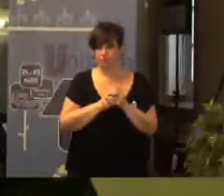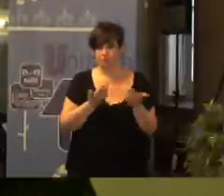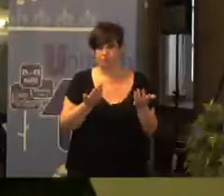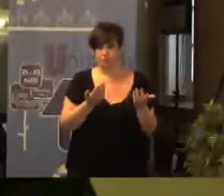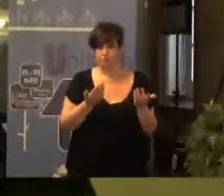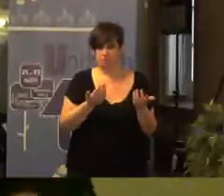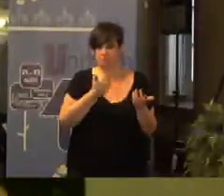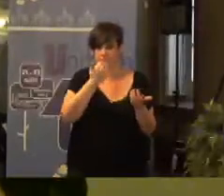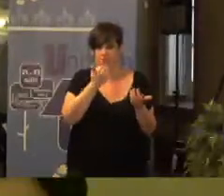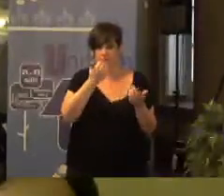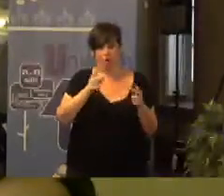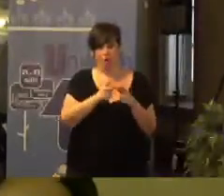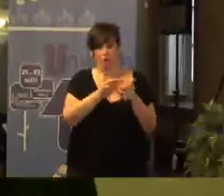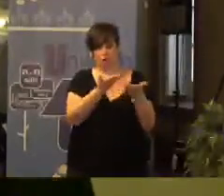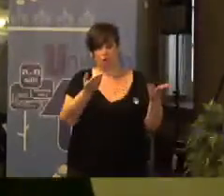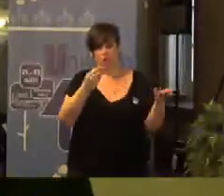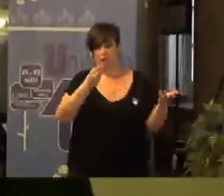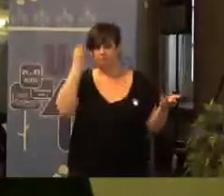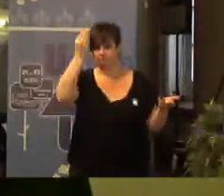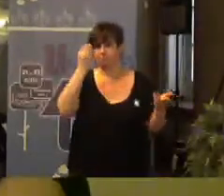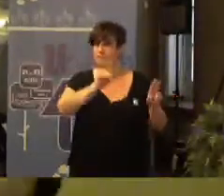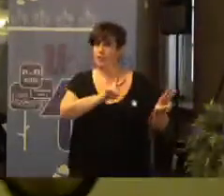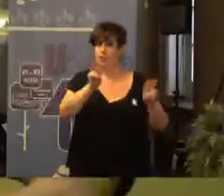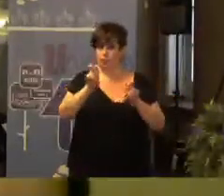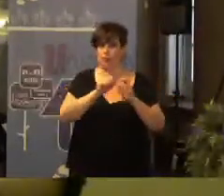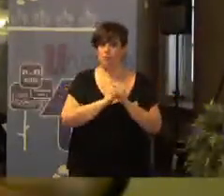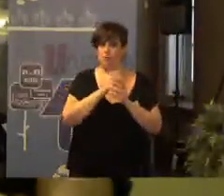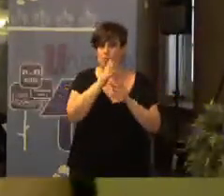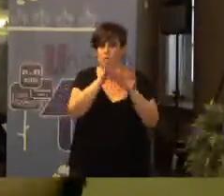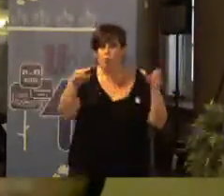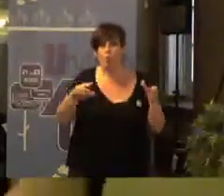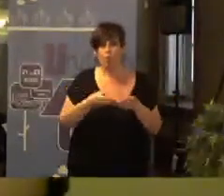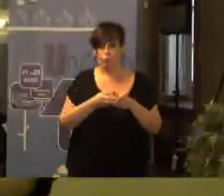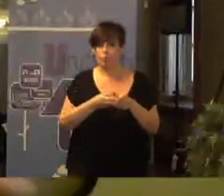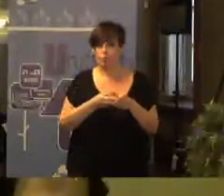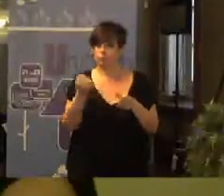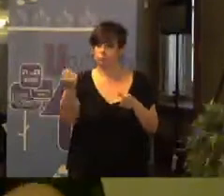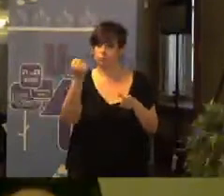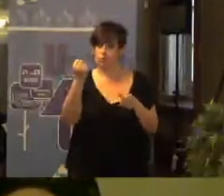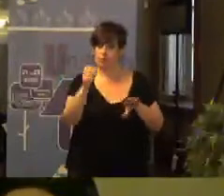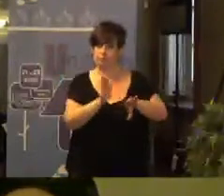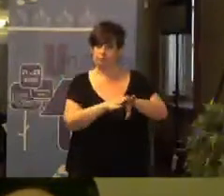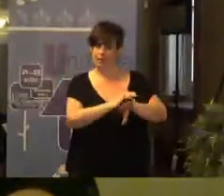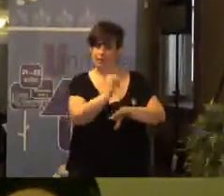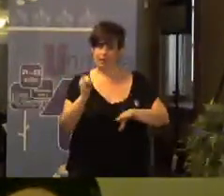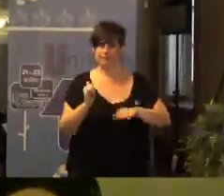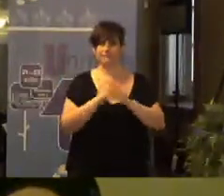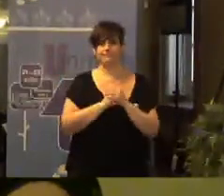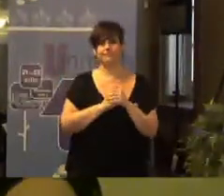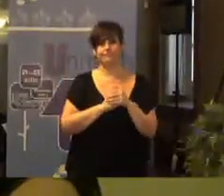e é absolutamente essencial para partidos como o Bloco de Esquerda, não é? E